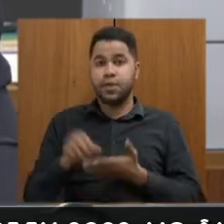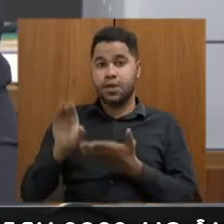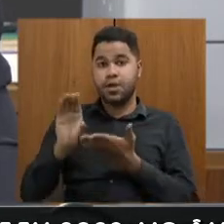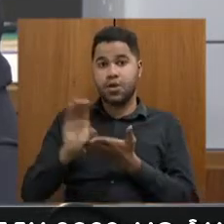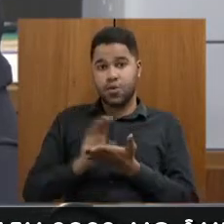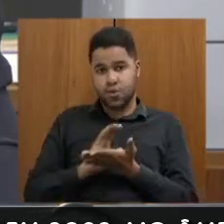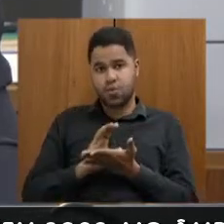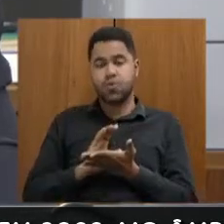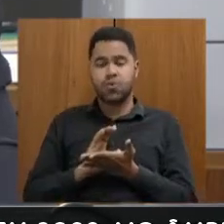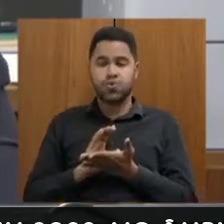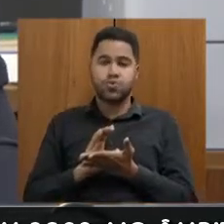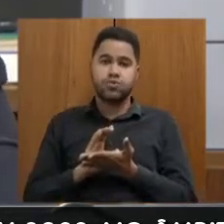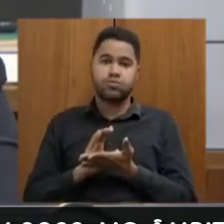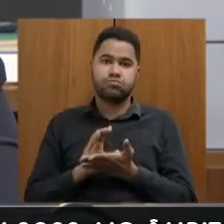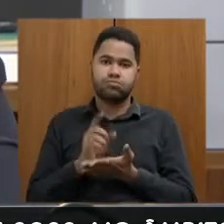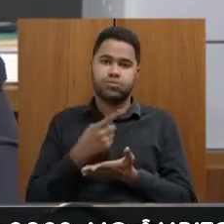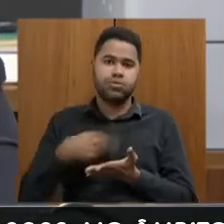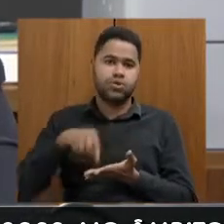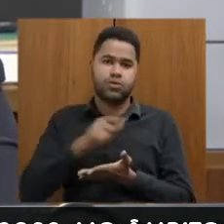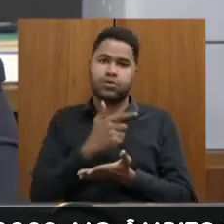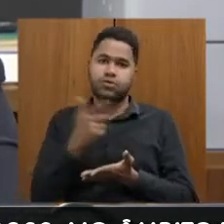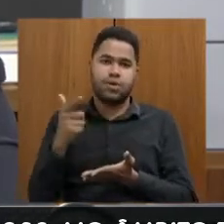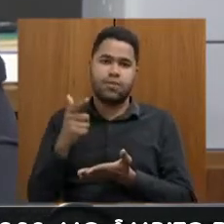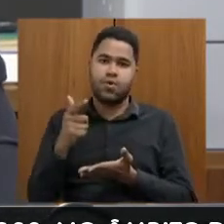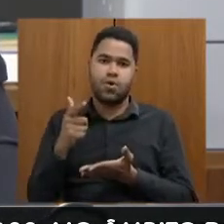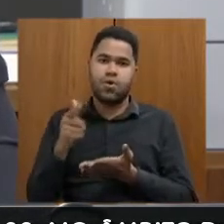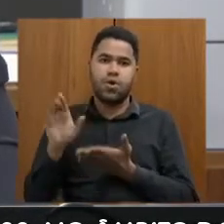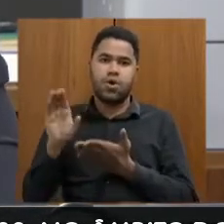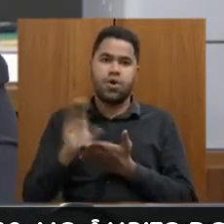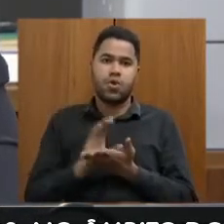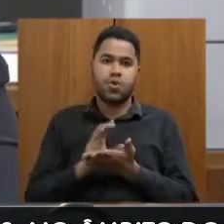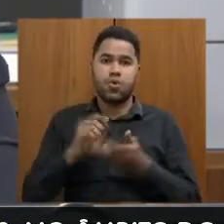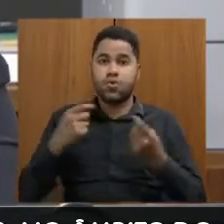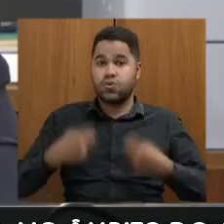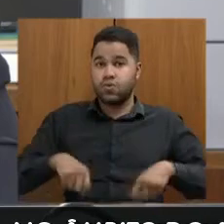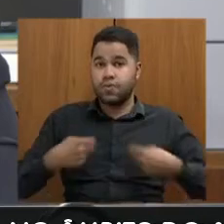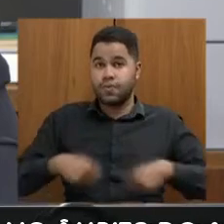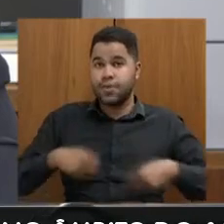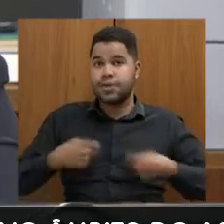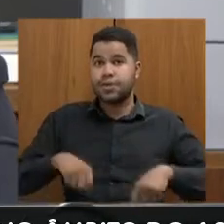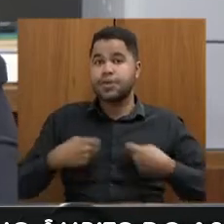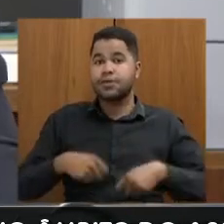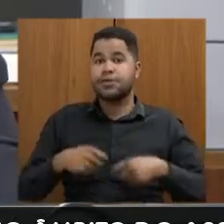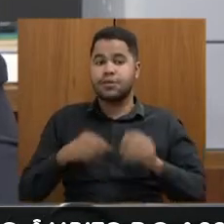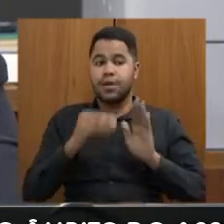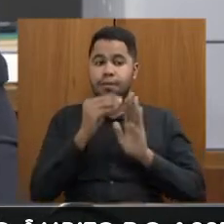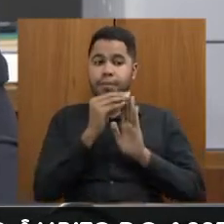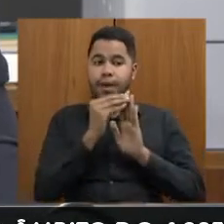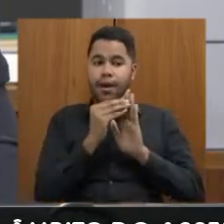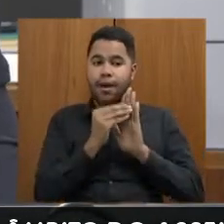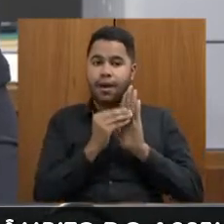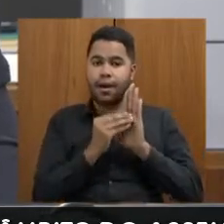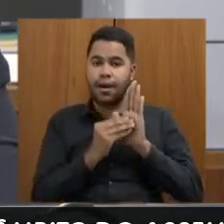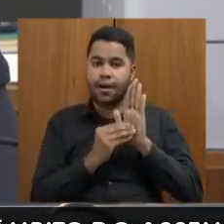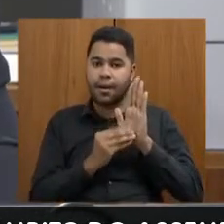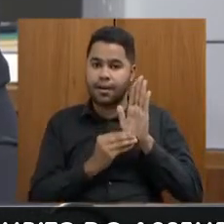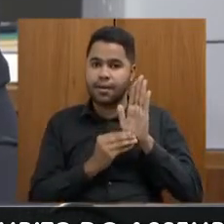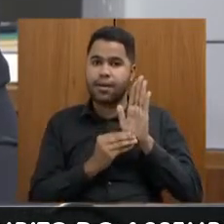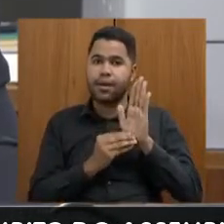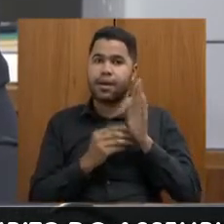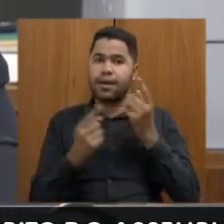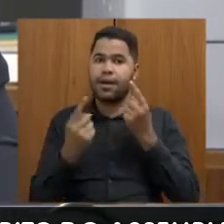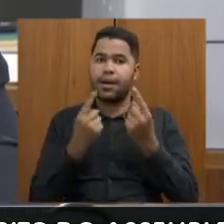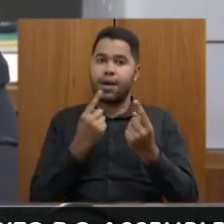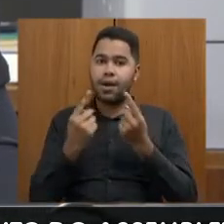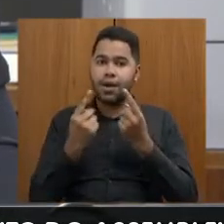e é a infelizmente nós não temos todo o recurso necessário para colocar né as